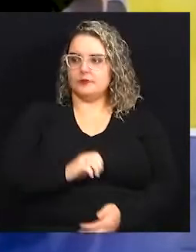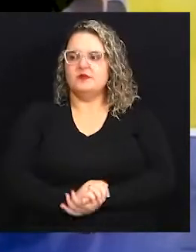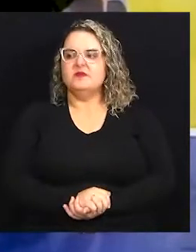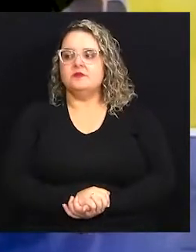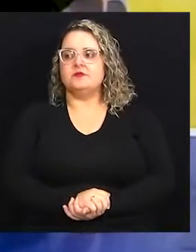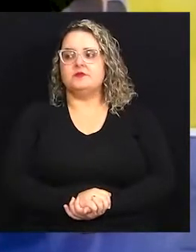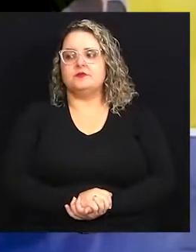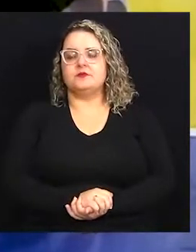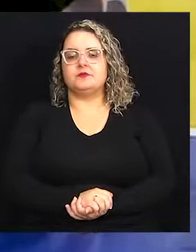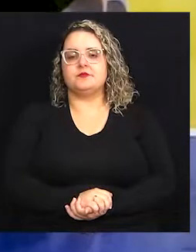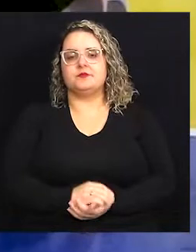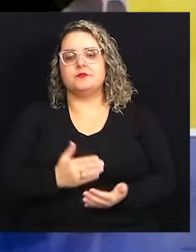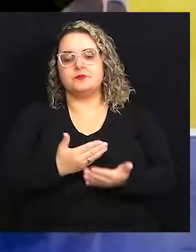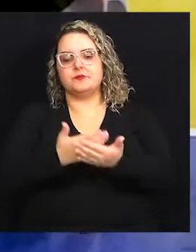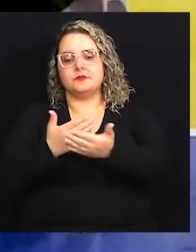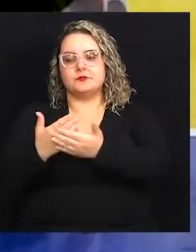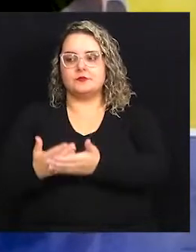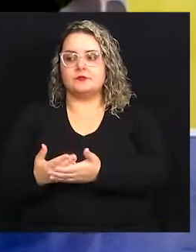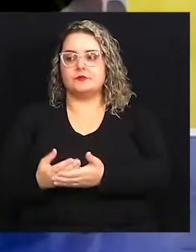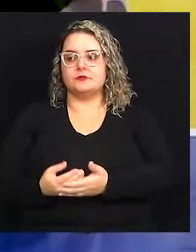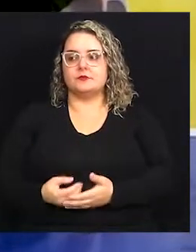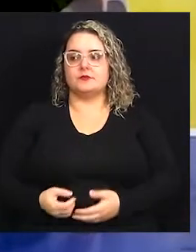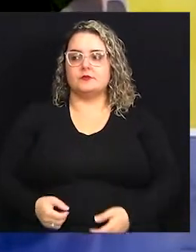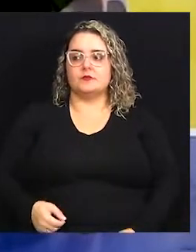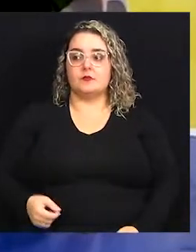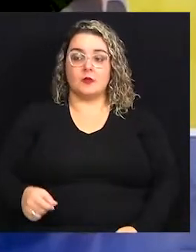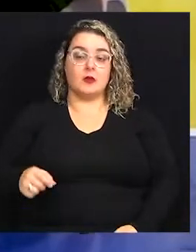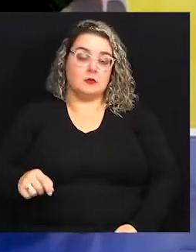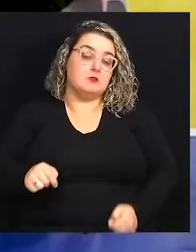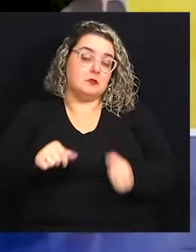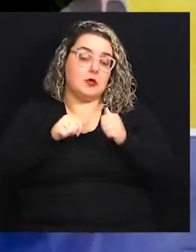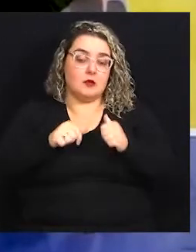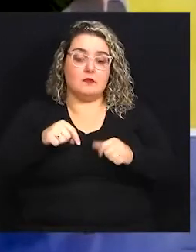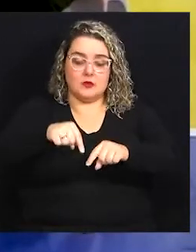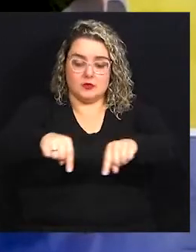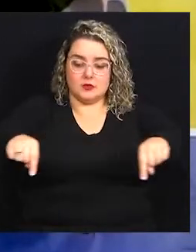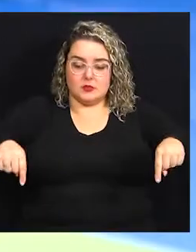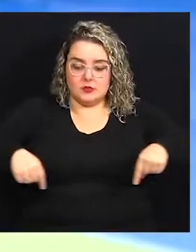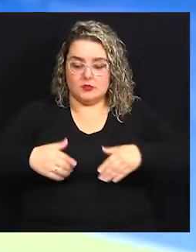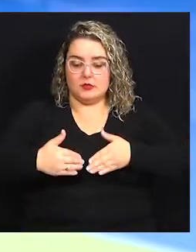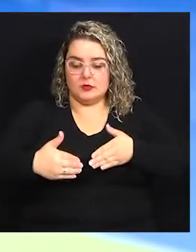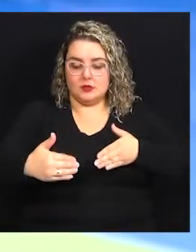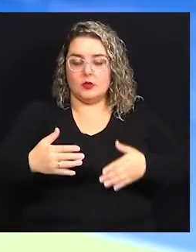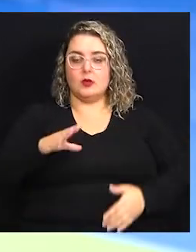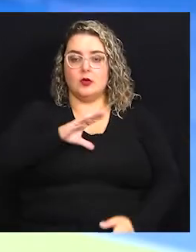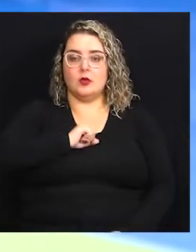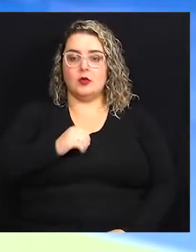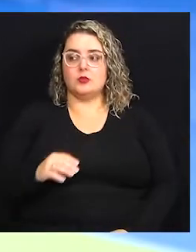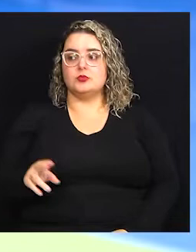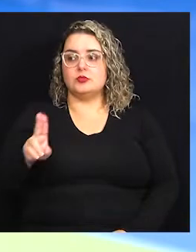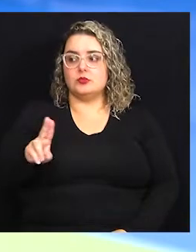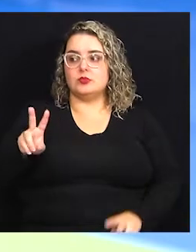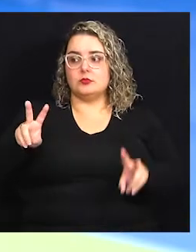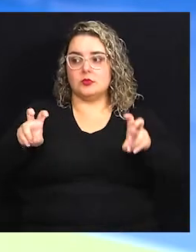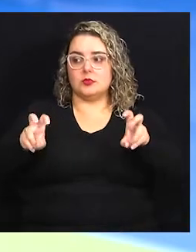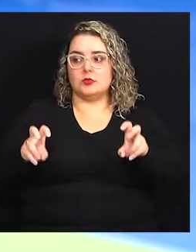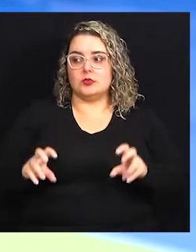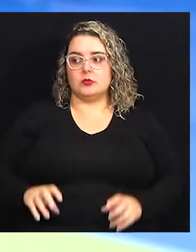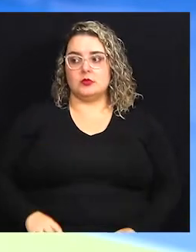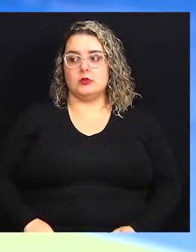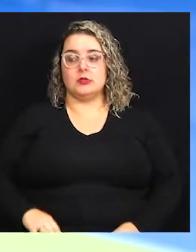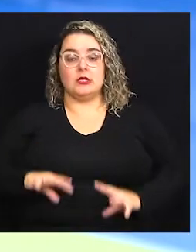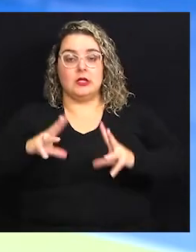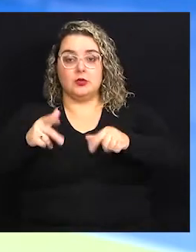cara estudioso no que vai me dar lucro aqui na quadra. Eu gosto de usar uma frase assim, nem tudo